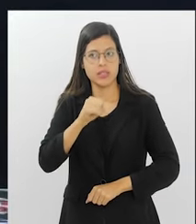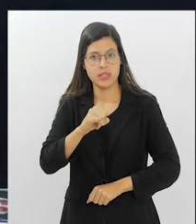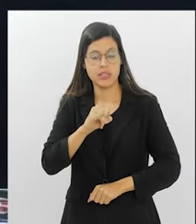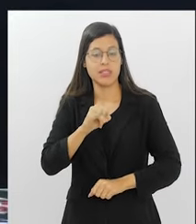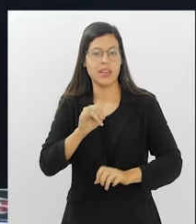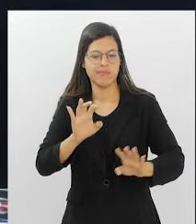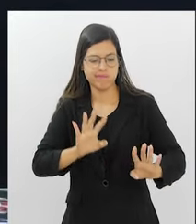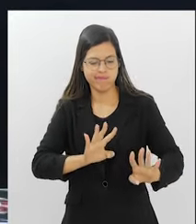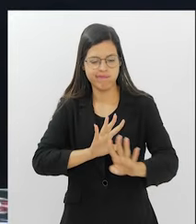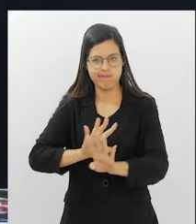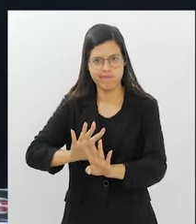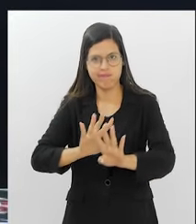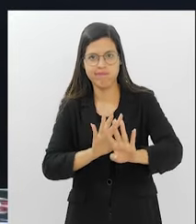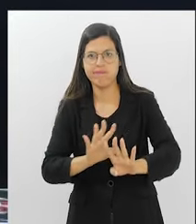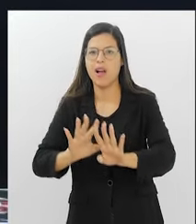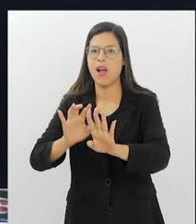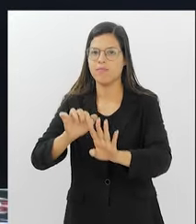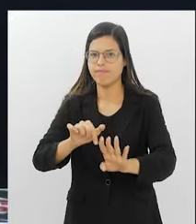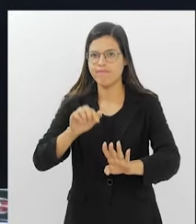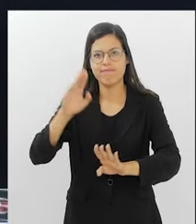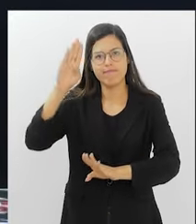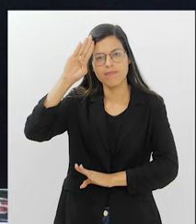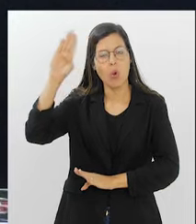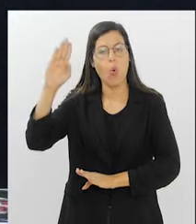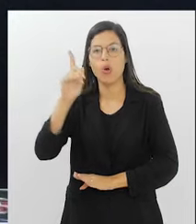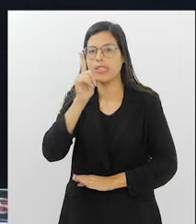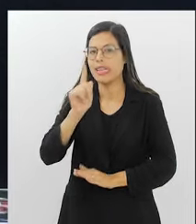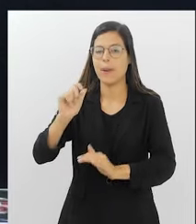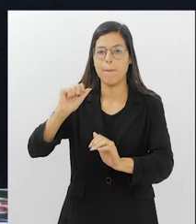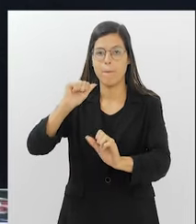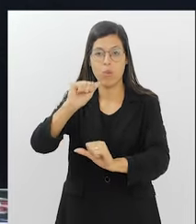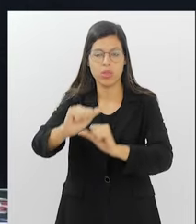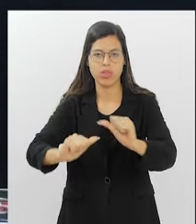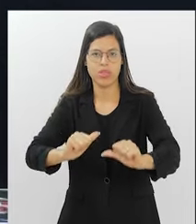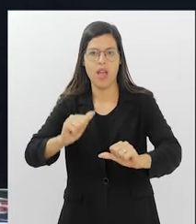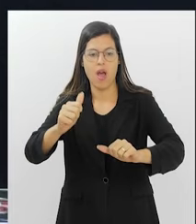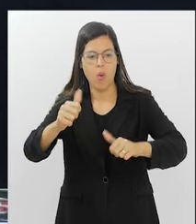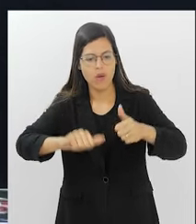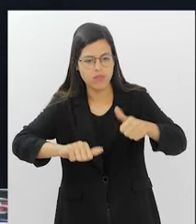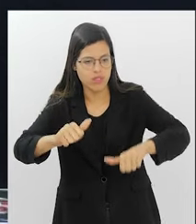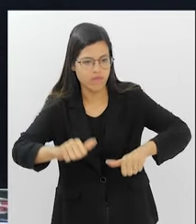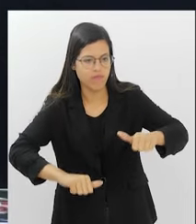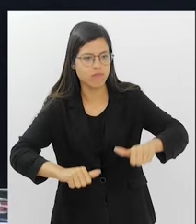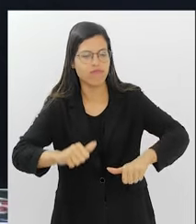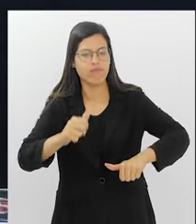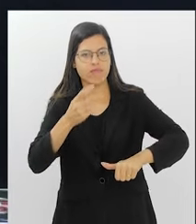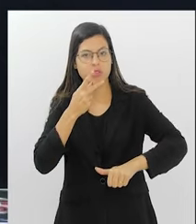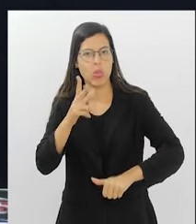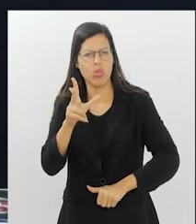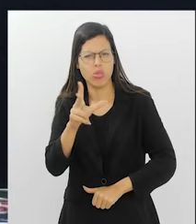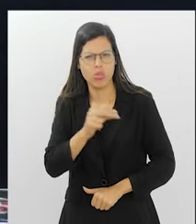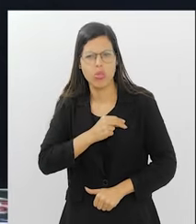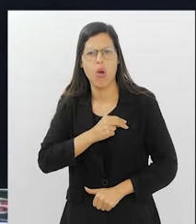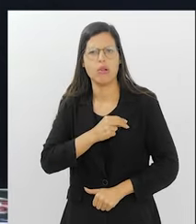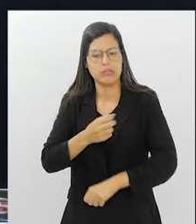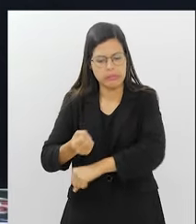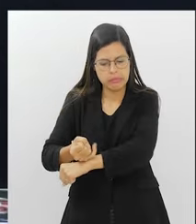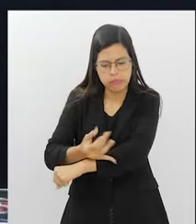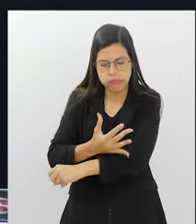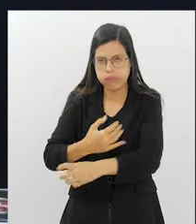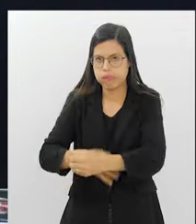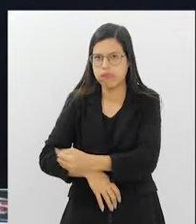for impactante ela consegue mudar o resultado ela consegue estimular o julgador a dizer Nossa essa comissão me